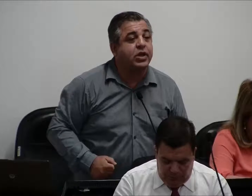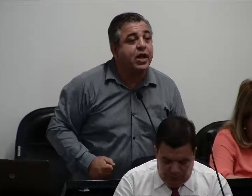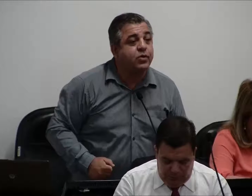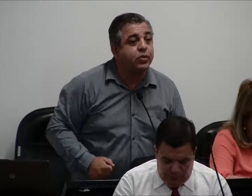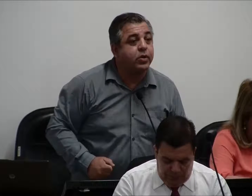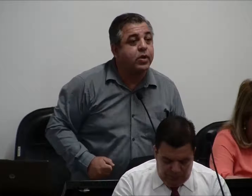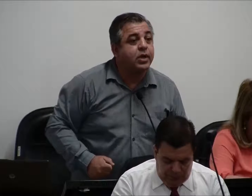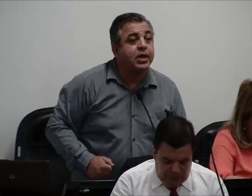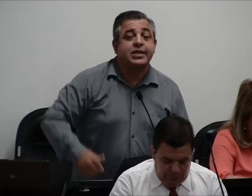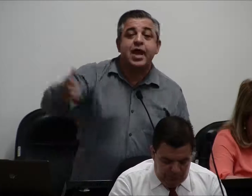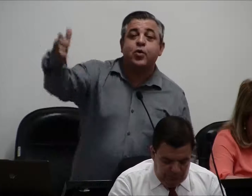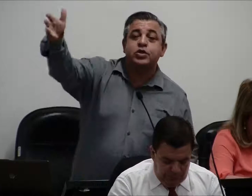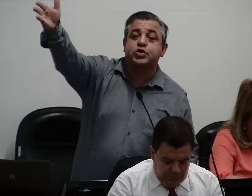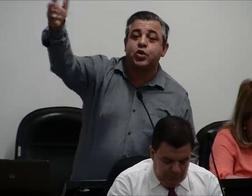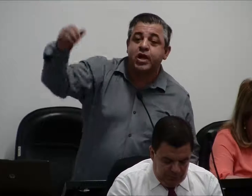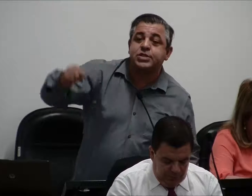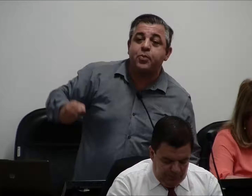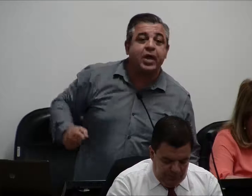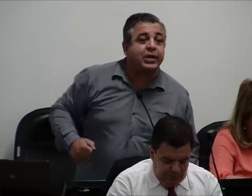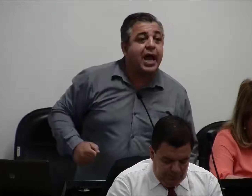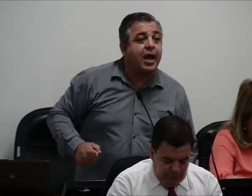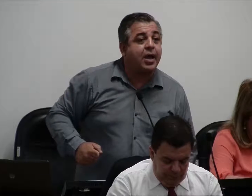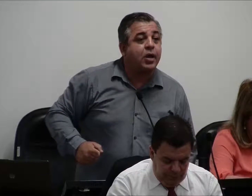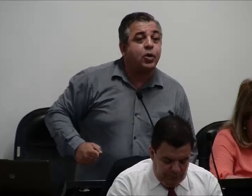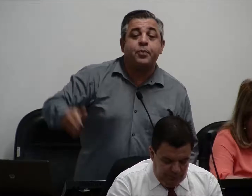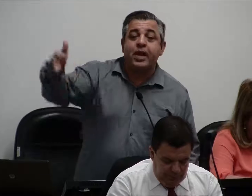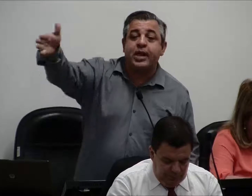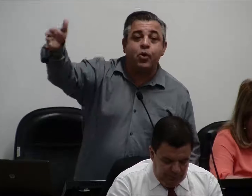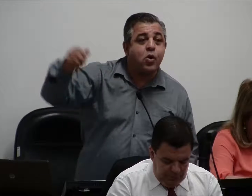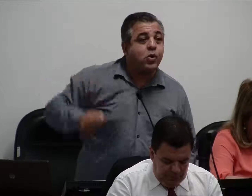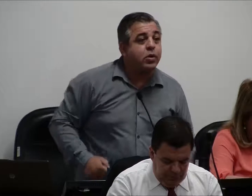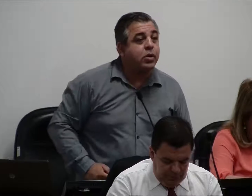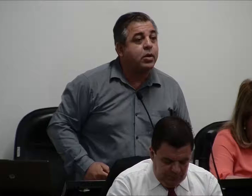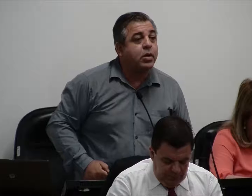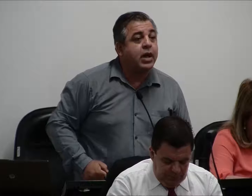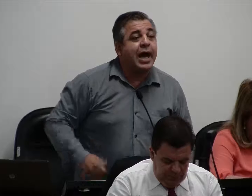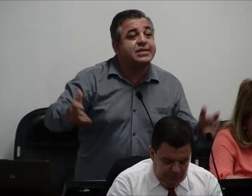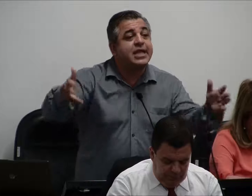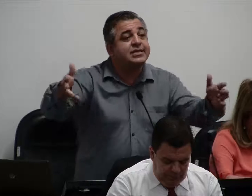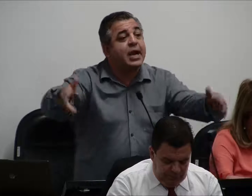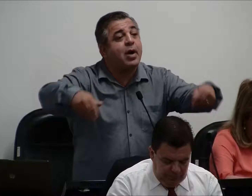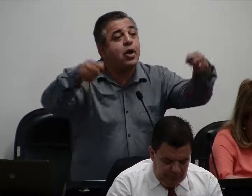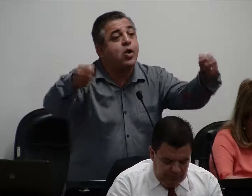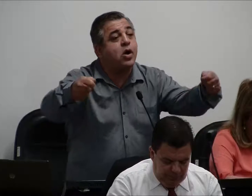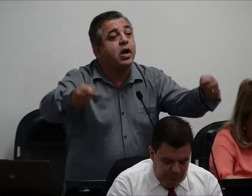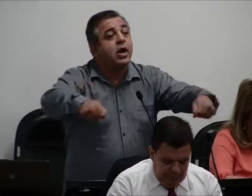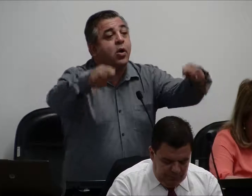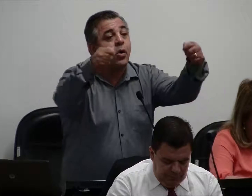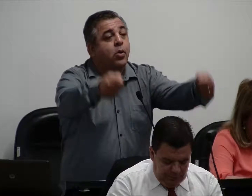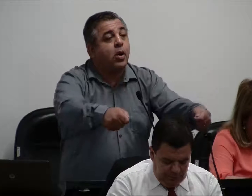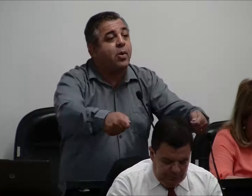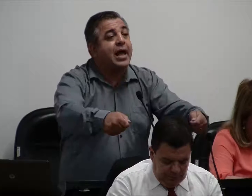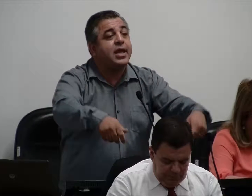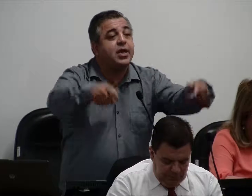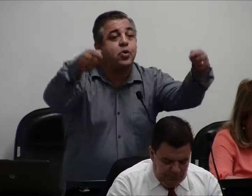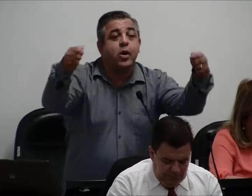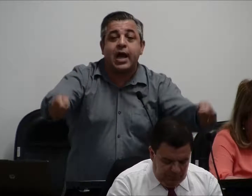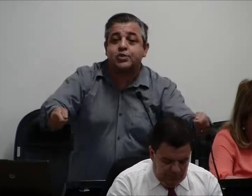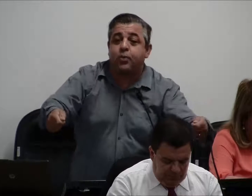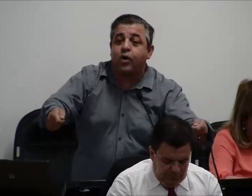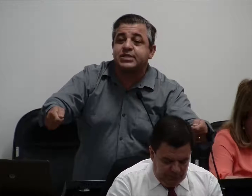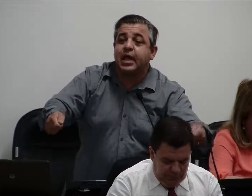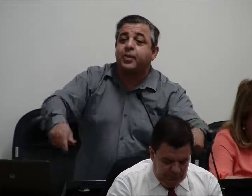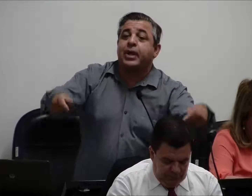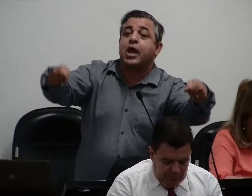nos escutando tem condições de aumentar o IPTU? Às vezes trabalhou o marido,